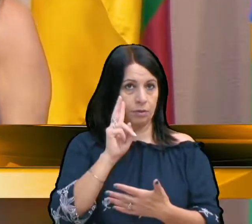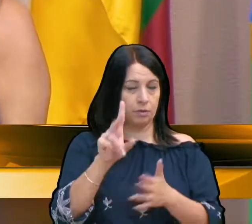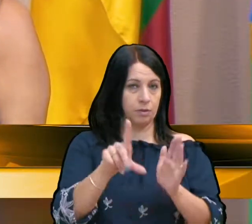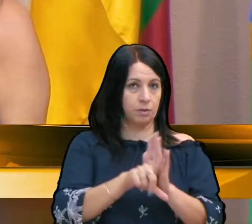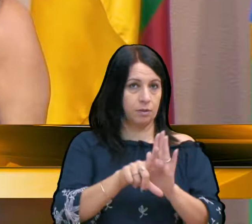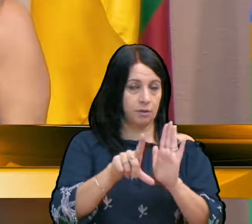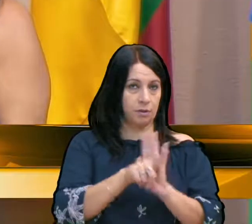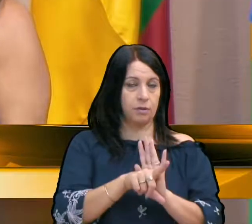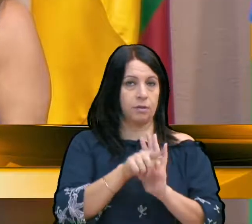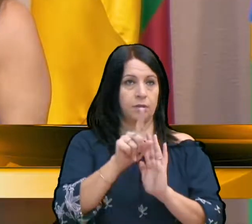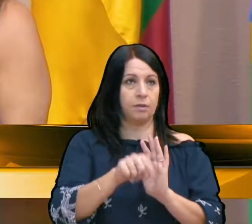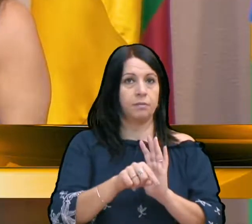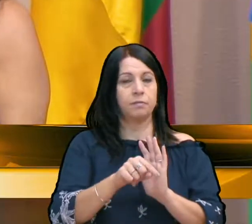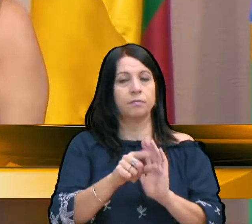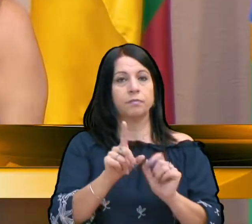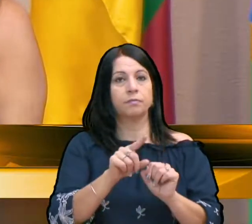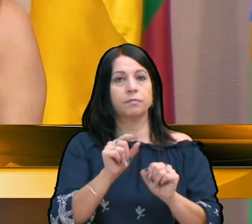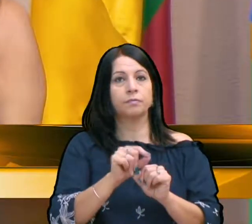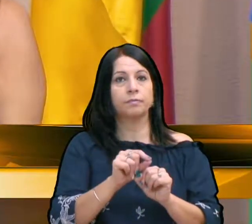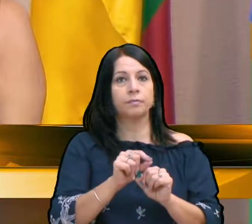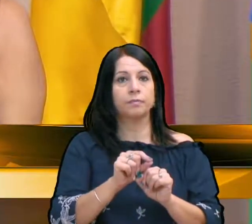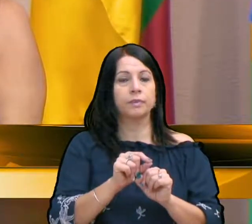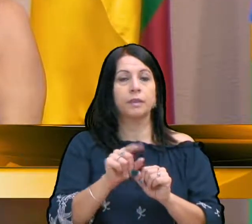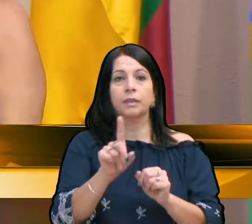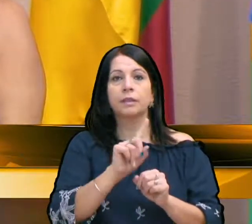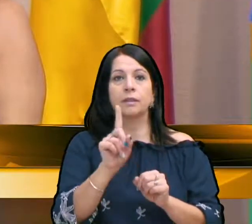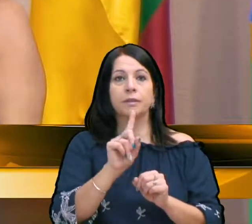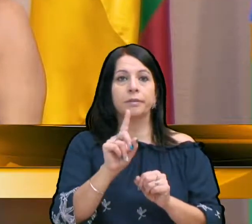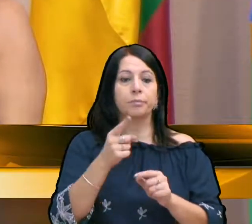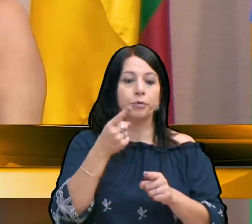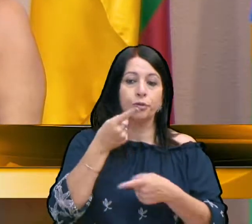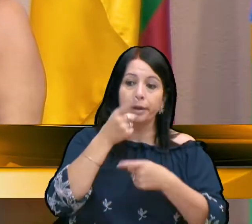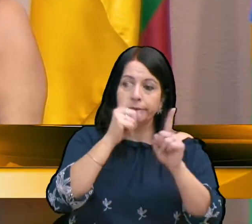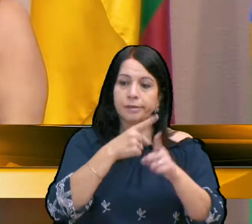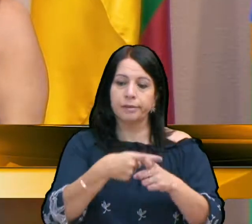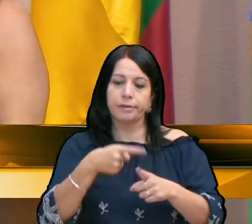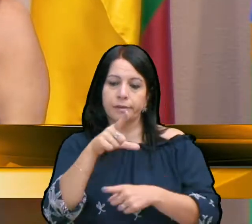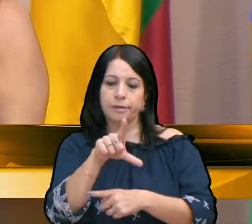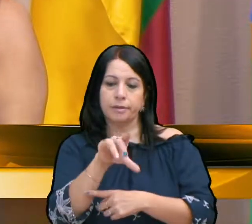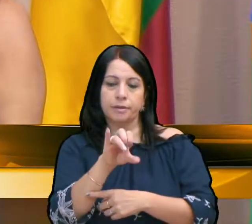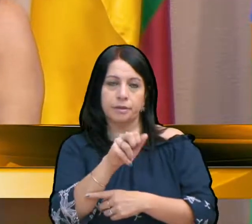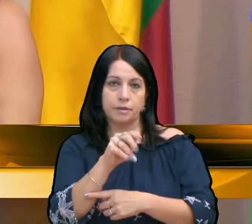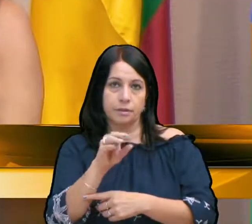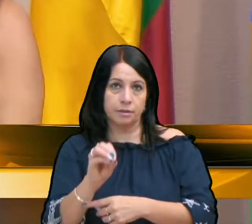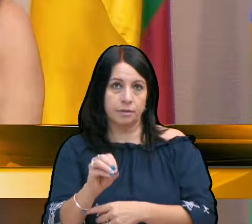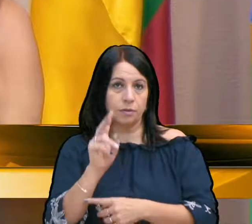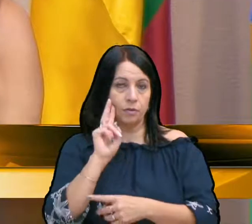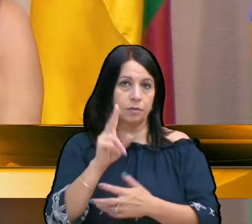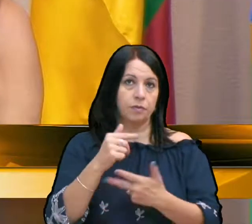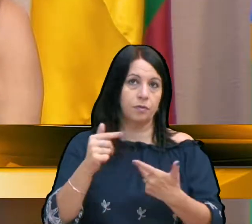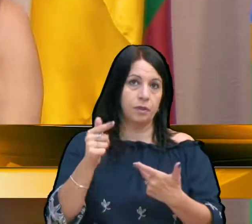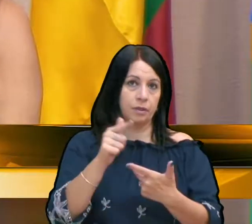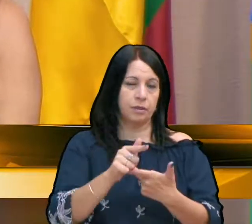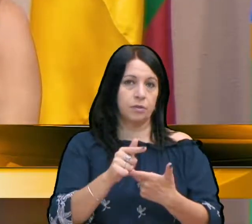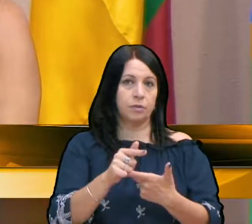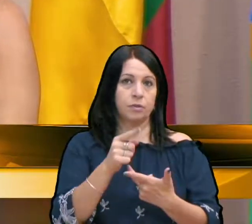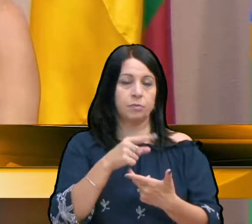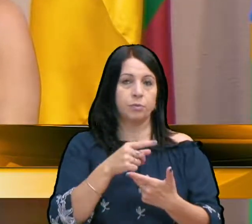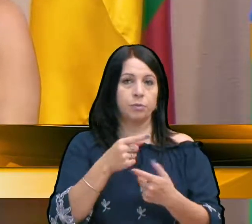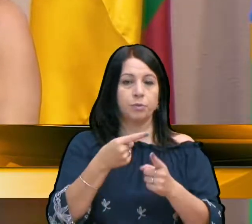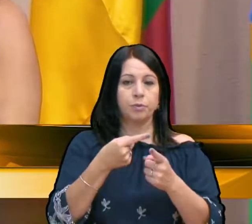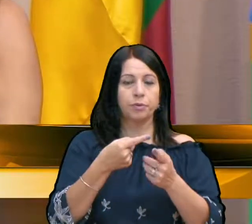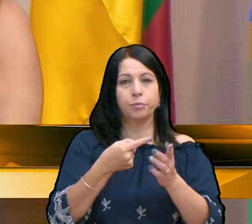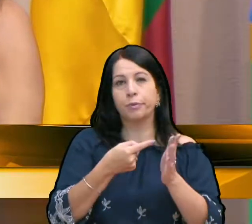lei que também passavam a ficar impedidos de licitar empresas que tivessem condenações por